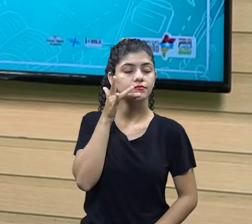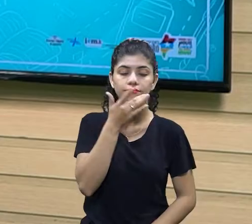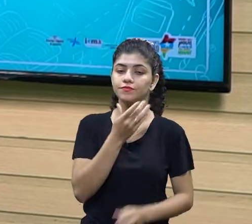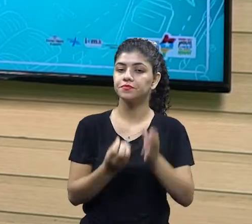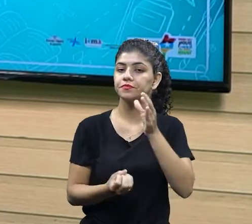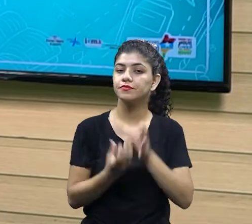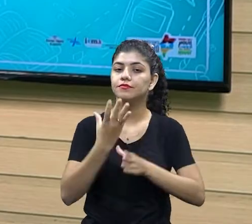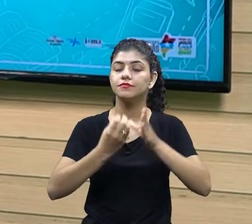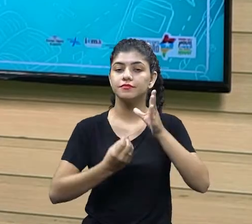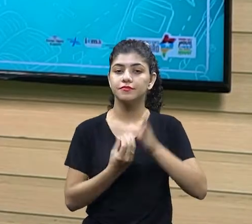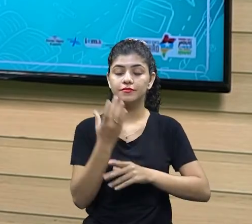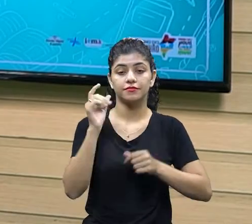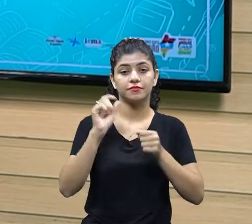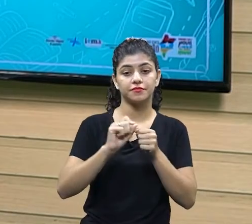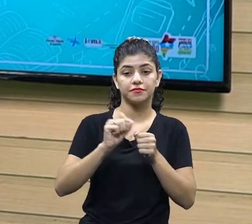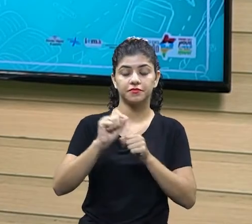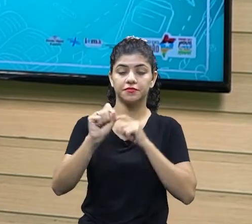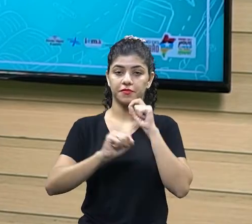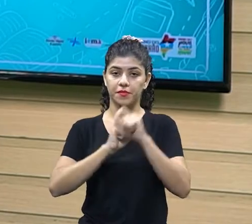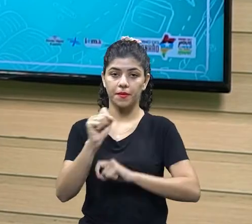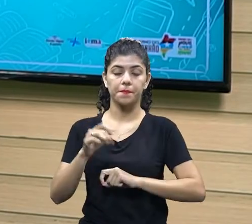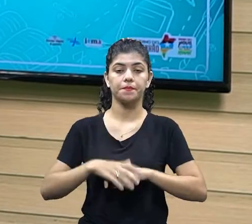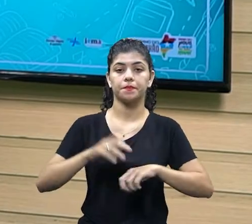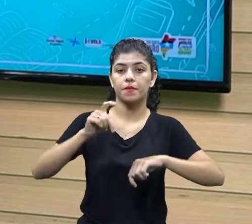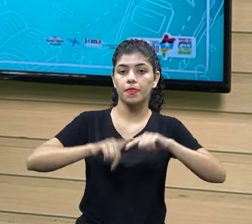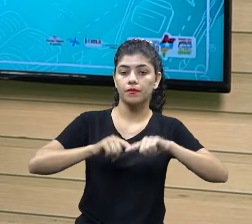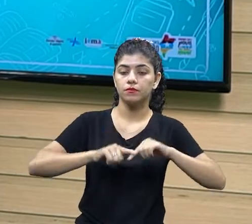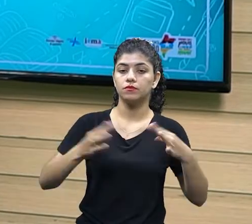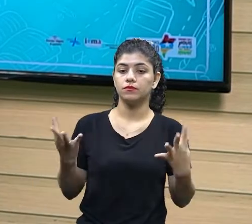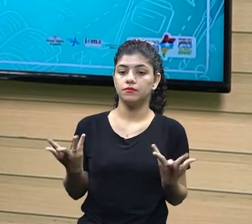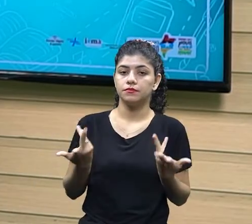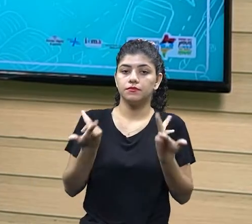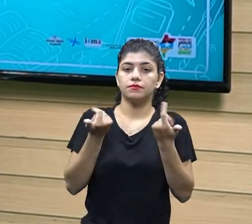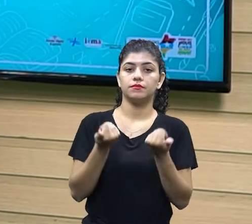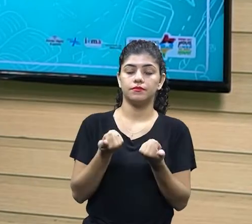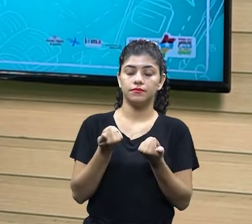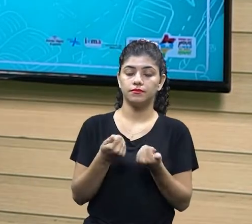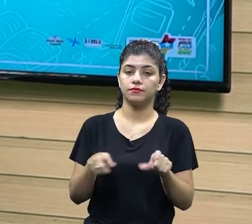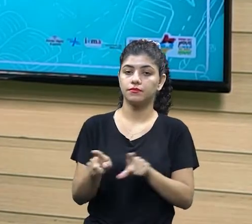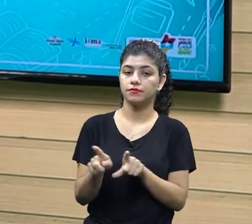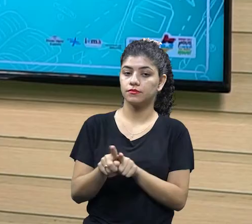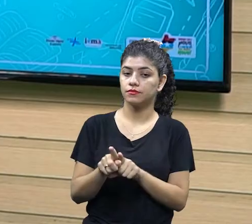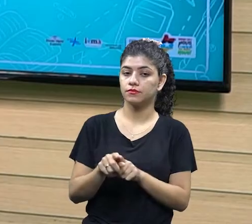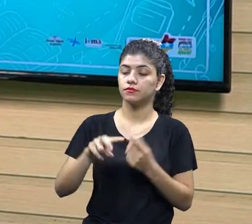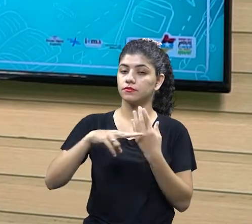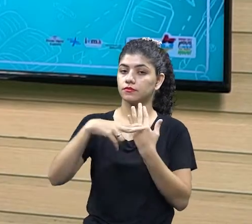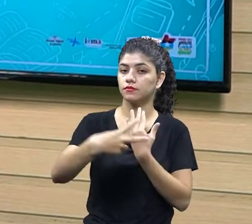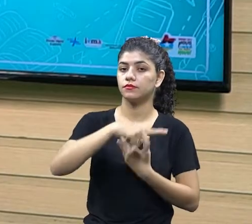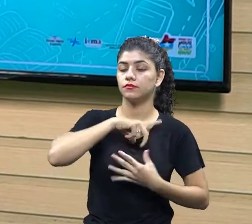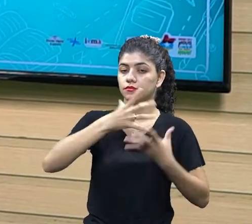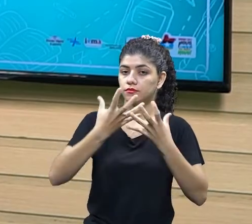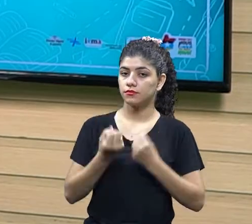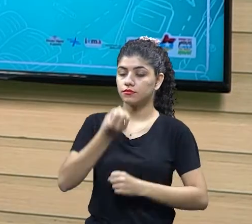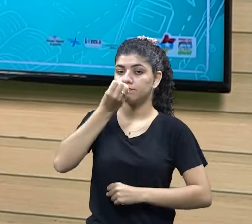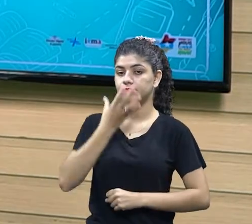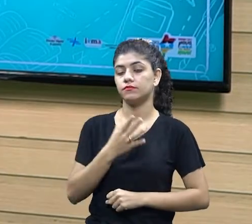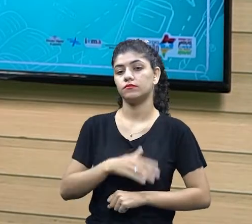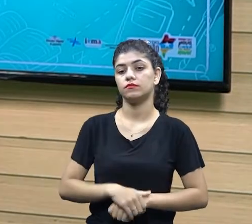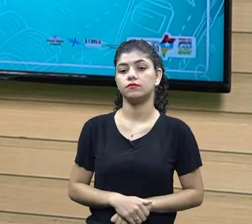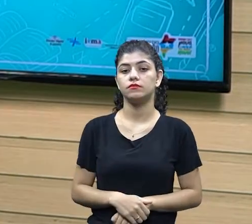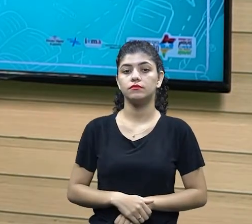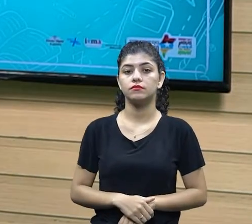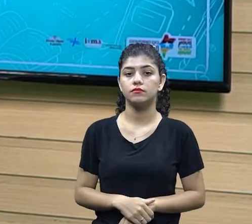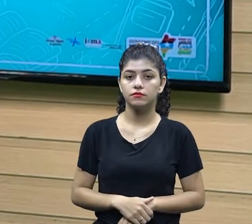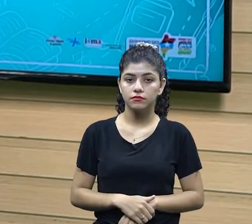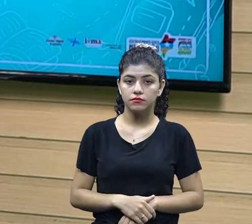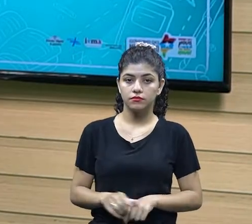deve fazer, né, os seus produtos de qualidade, consequentemente, ele deve ter uma boa aceitação no mercado. E